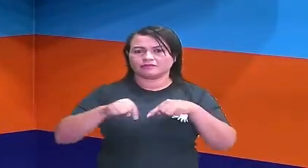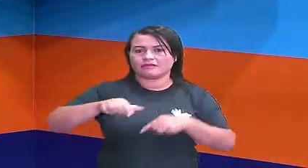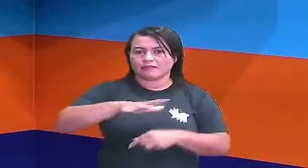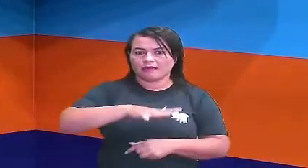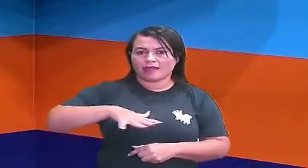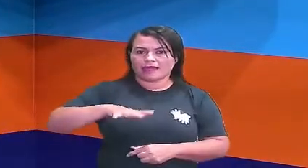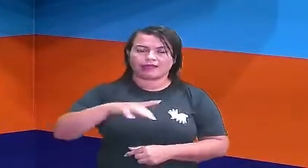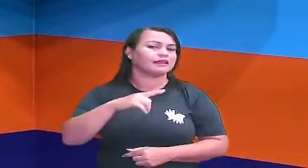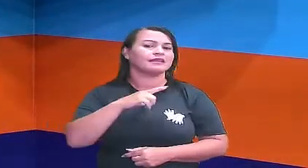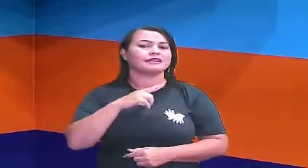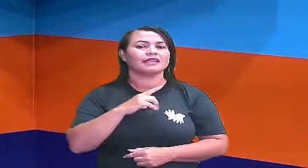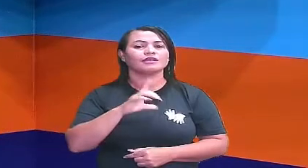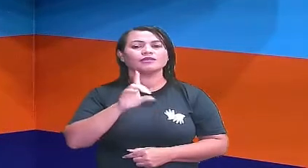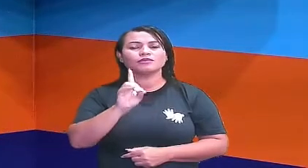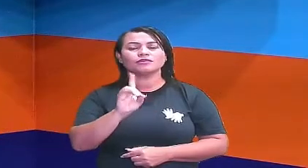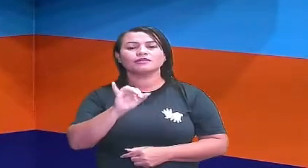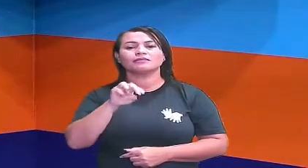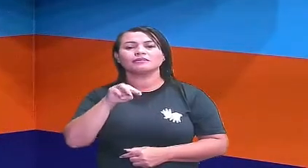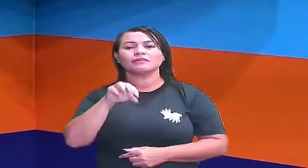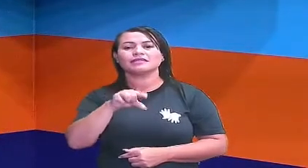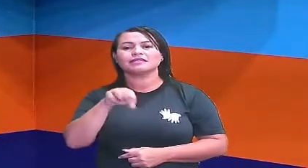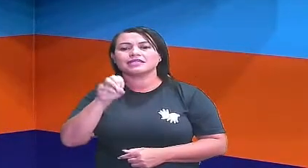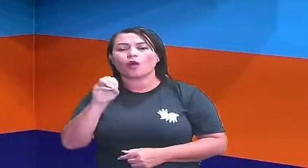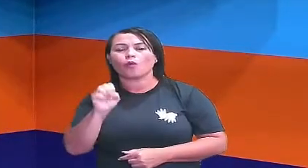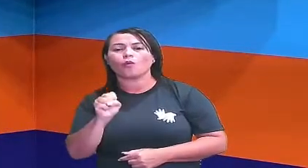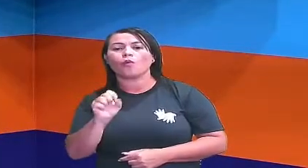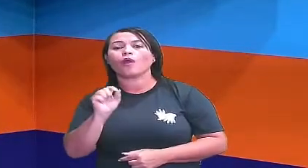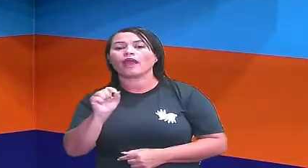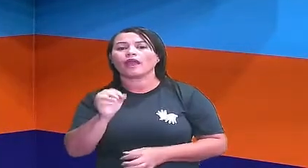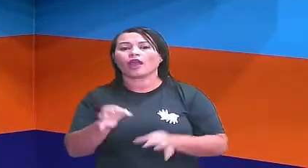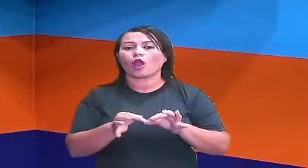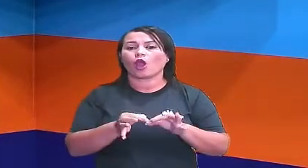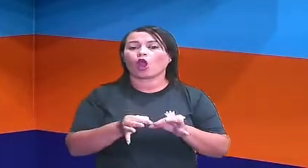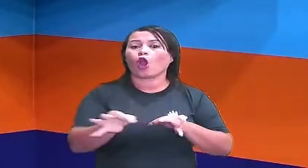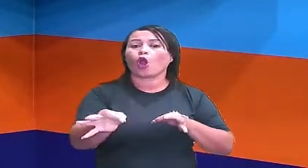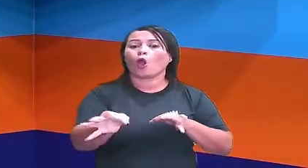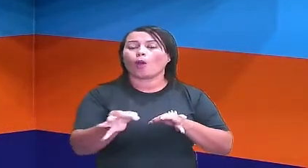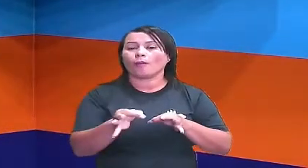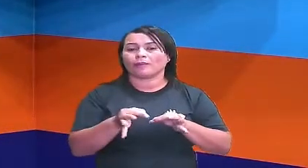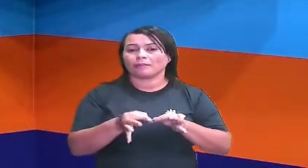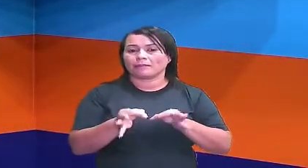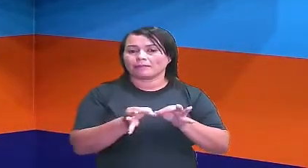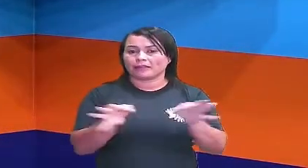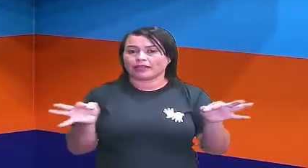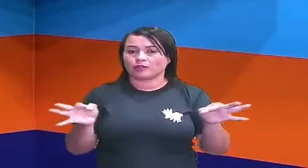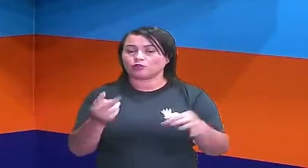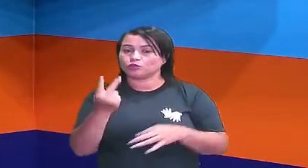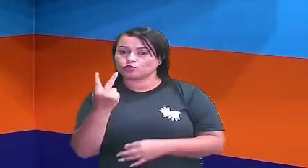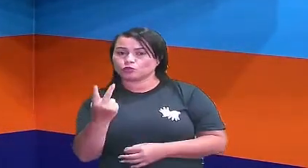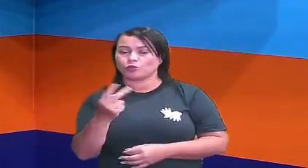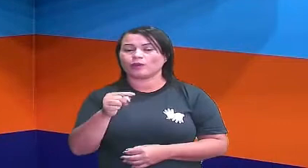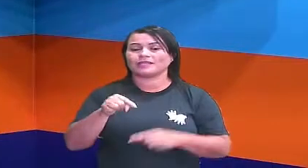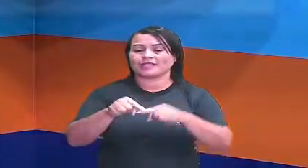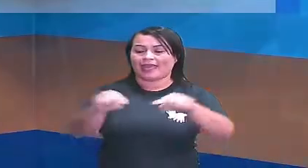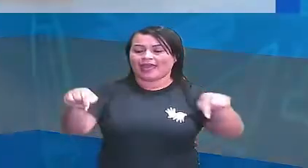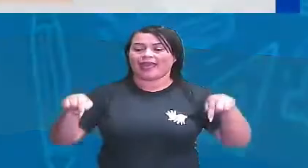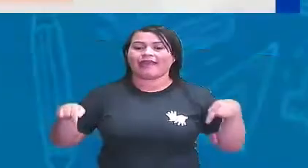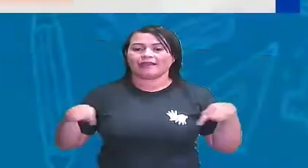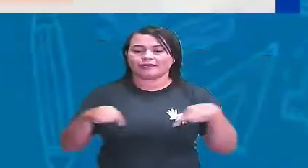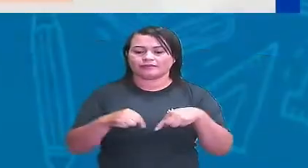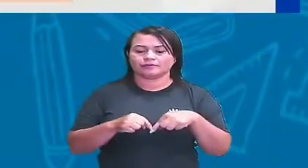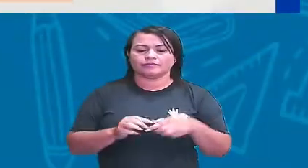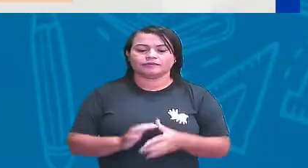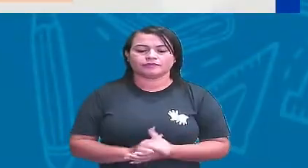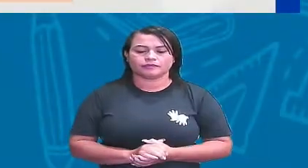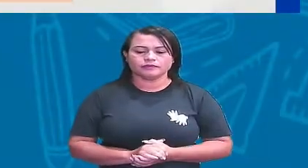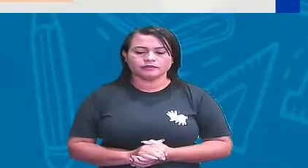Uma dimensão, comprimento. Duas dimensões, eu trabalho área. Ok? Se liga nisso.